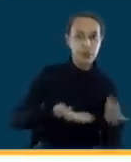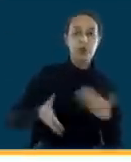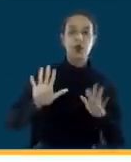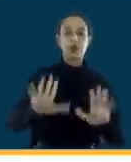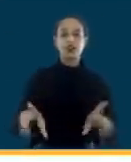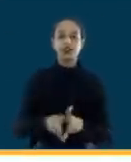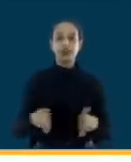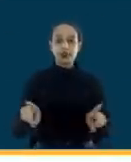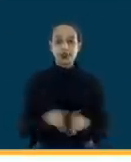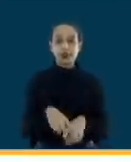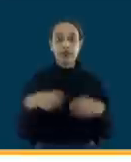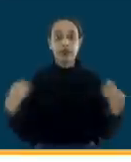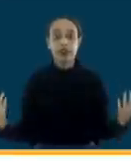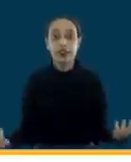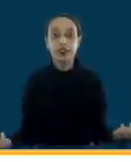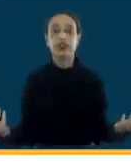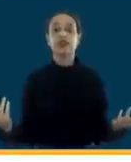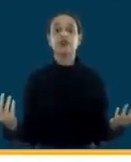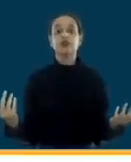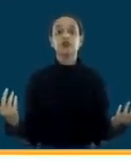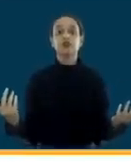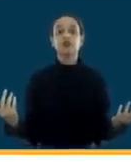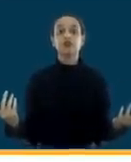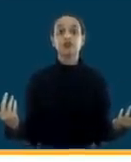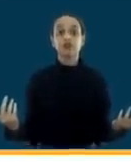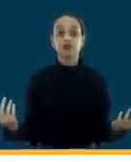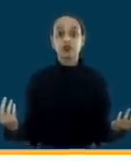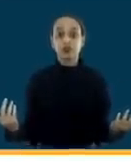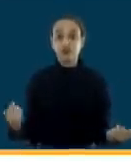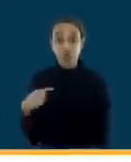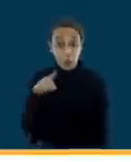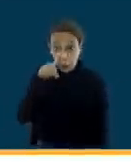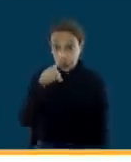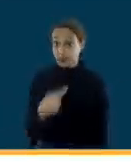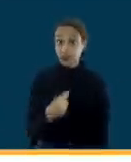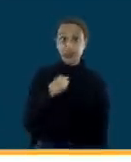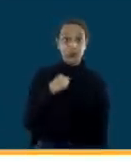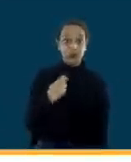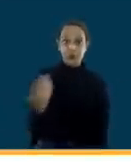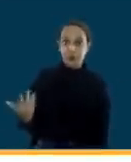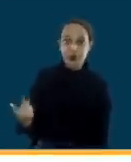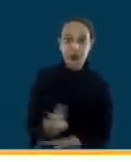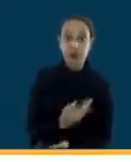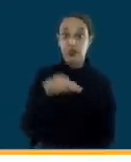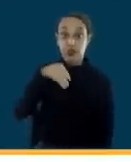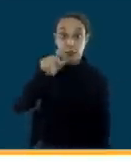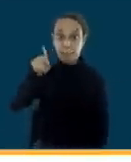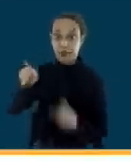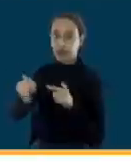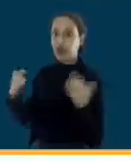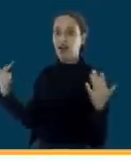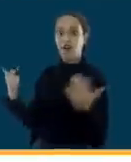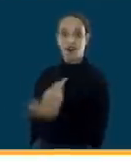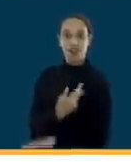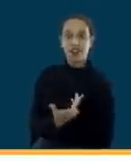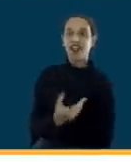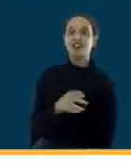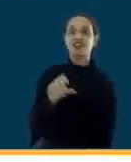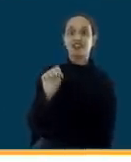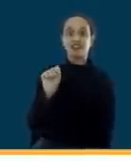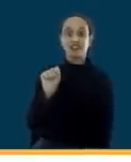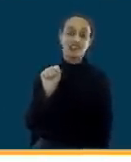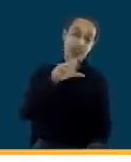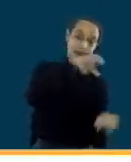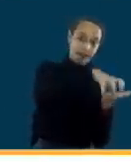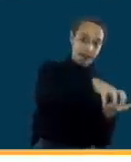também no risco que a gente não pode correr das MPs, né, quando passam pela Câmara e pelo Senado, delas atrasarem. Isso foi uma coisa